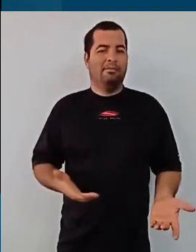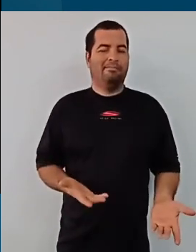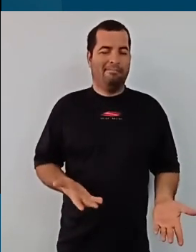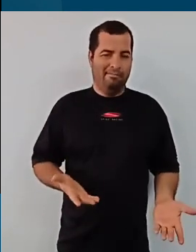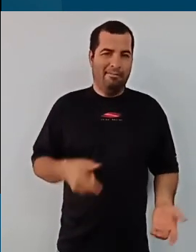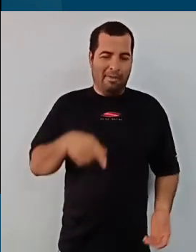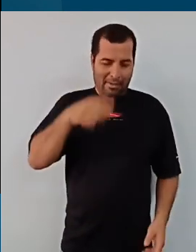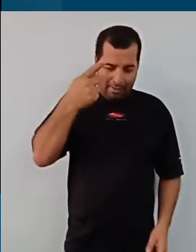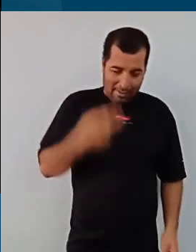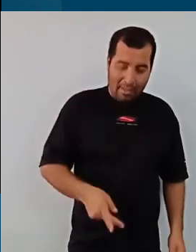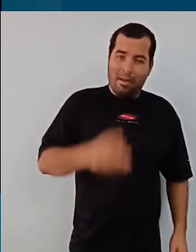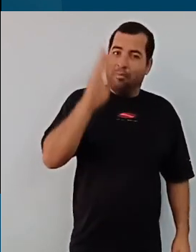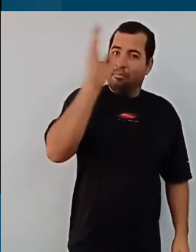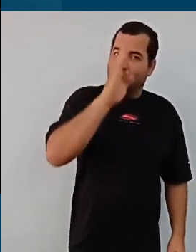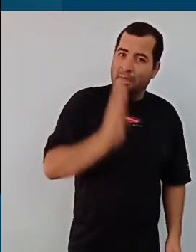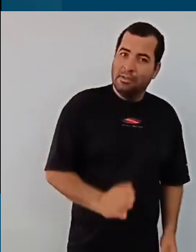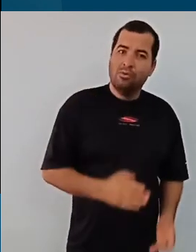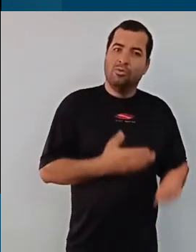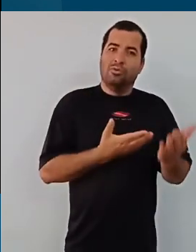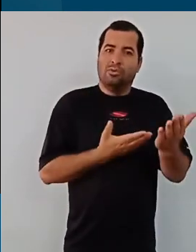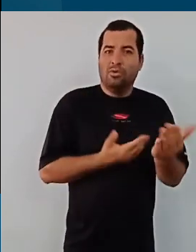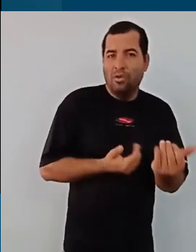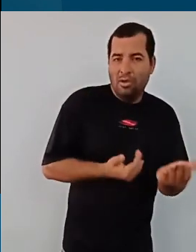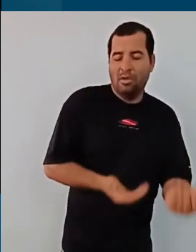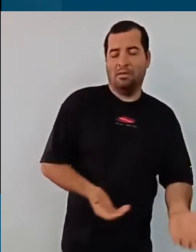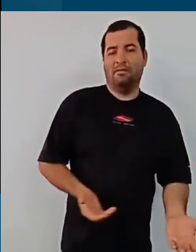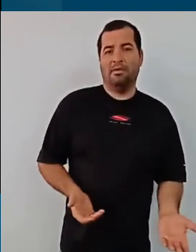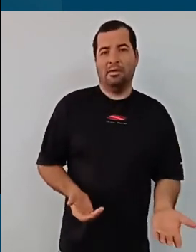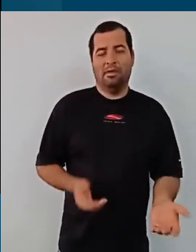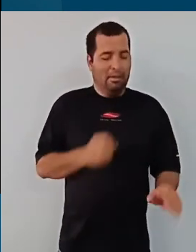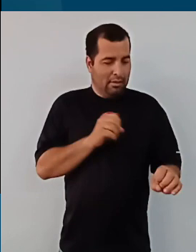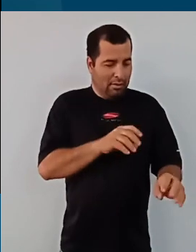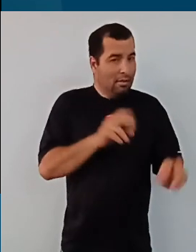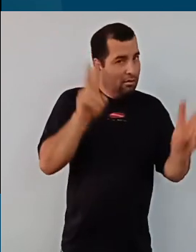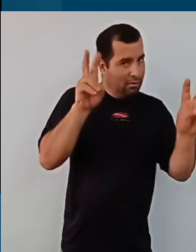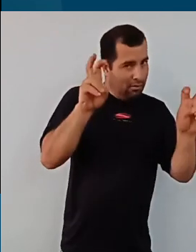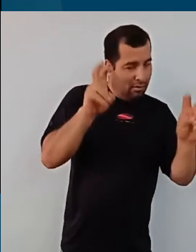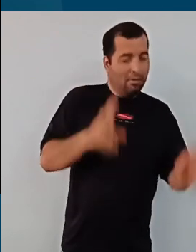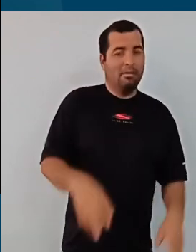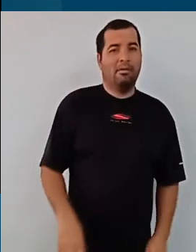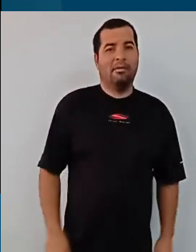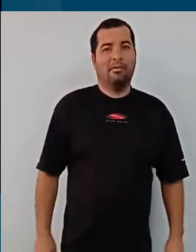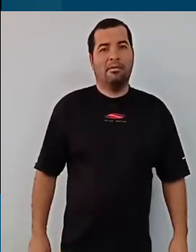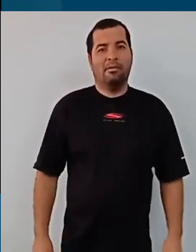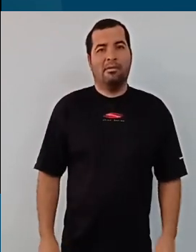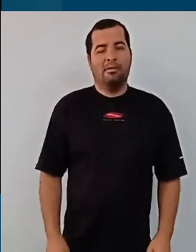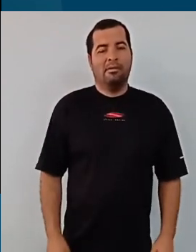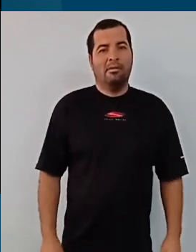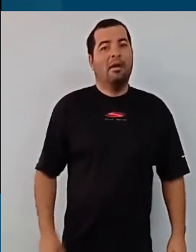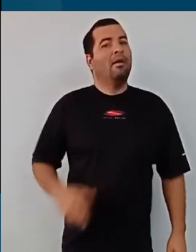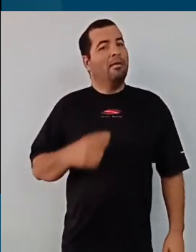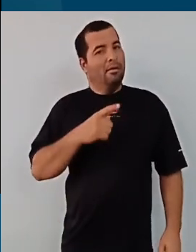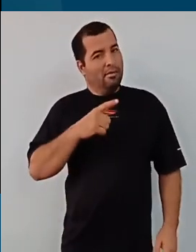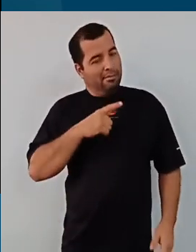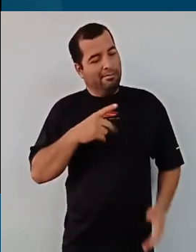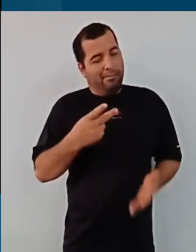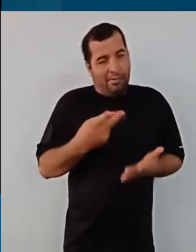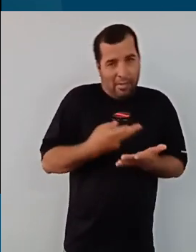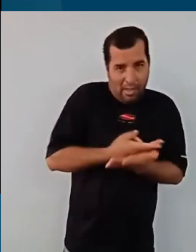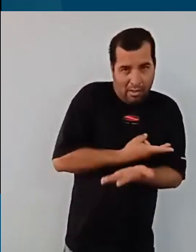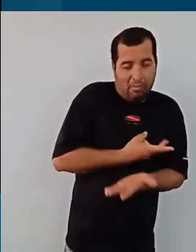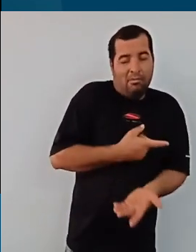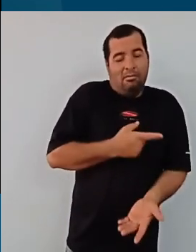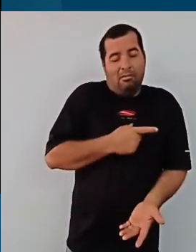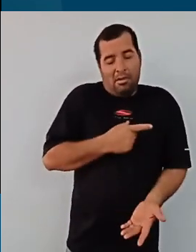O Brasil ainda é jovem em termos de educação e vem cometendo erros